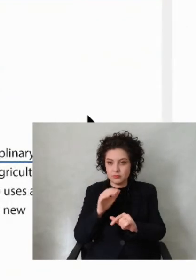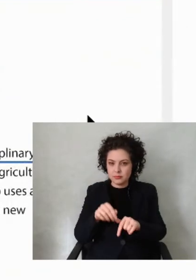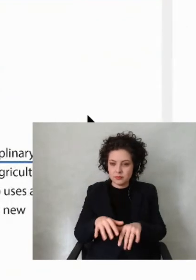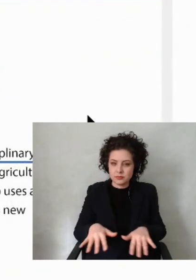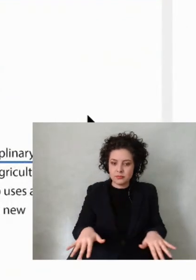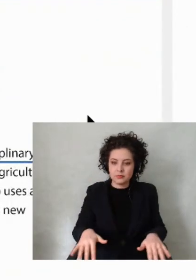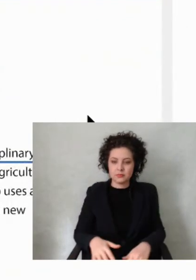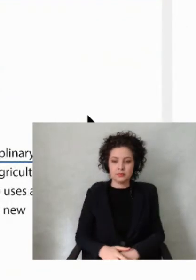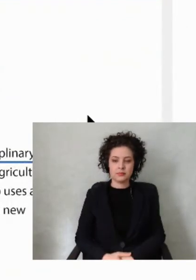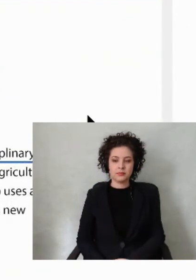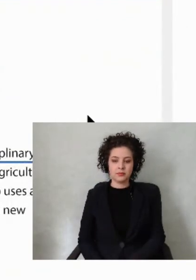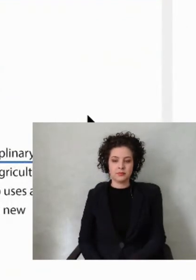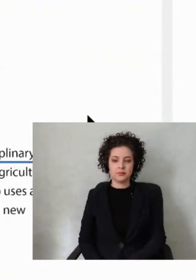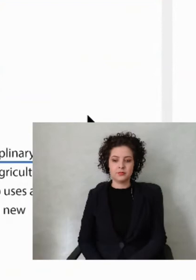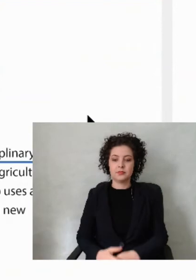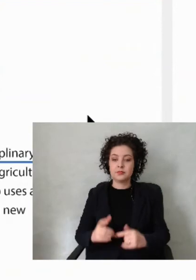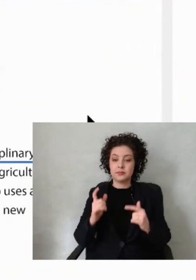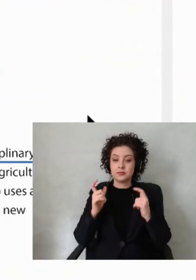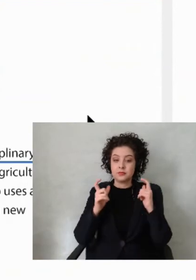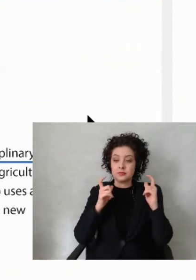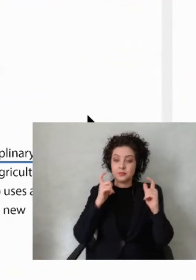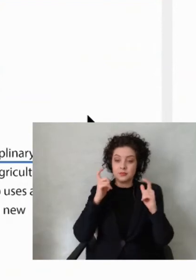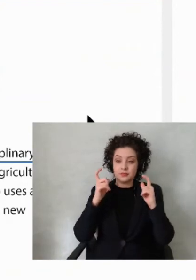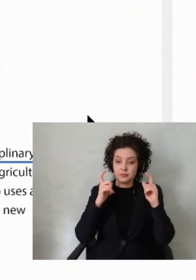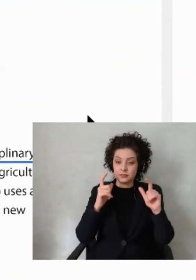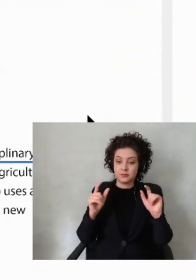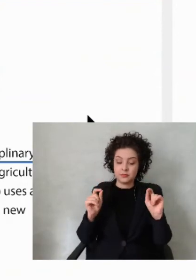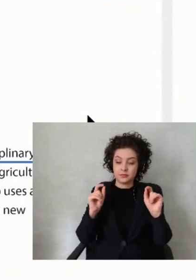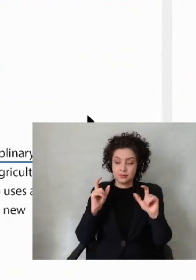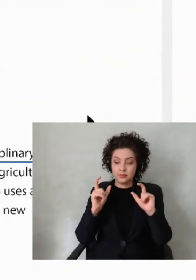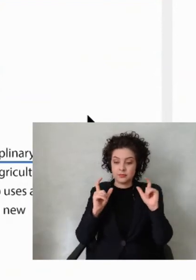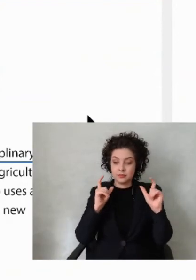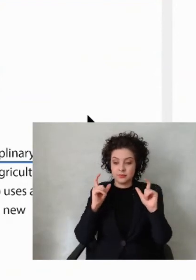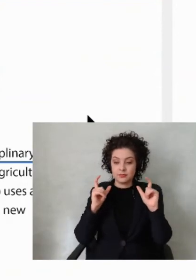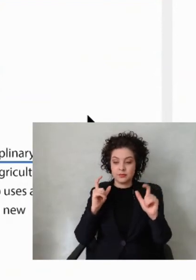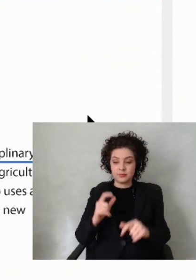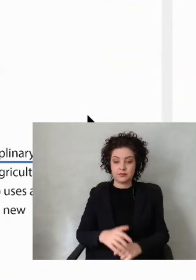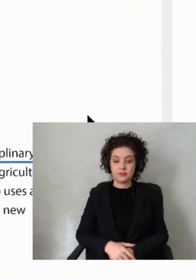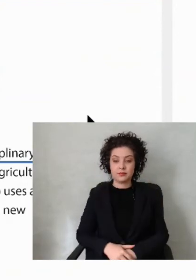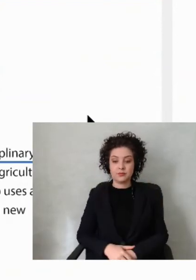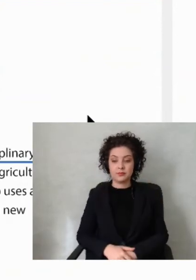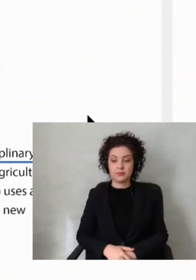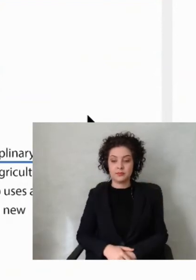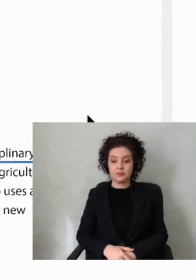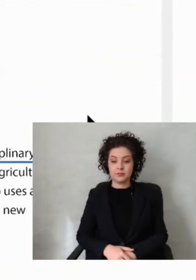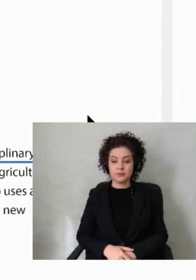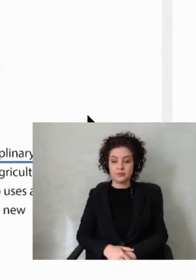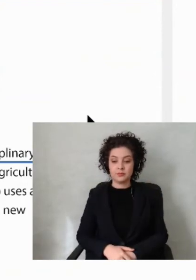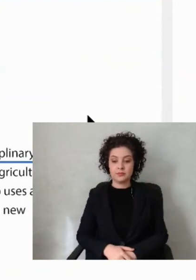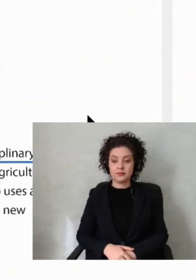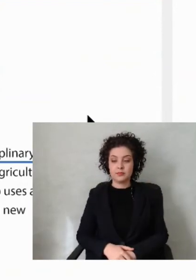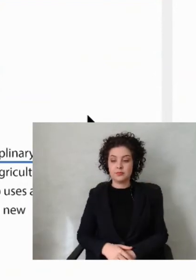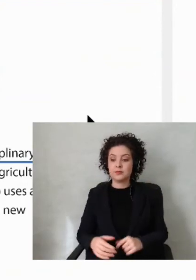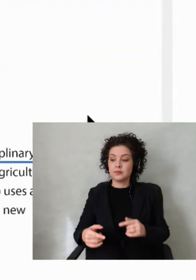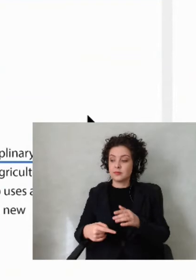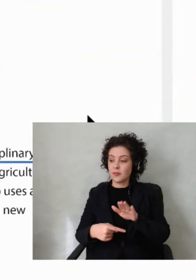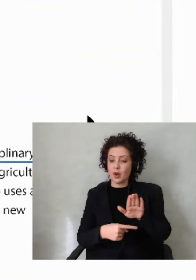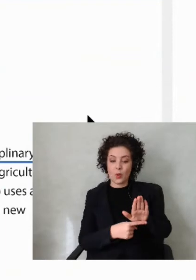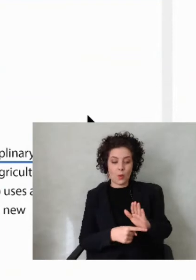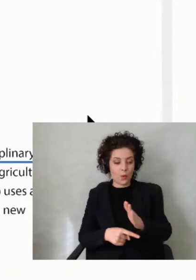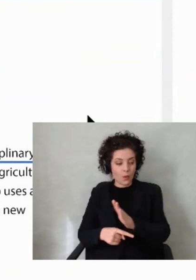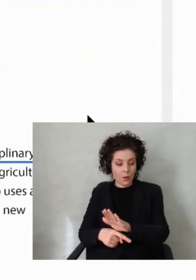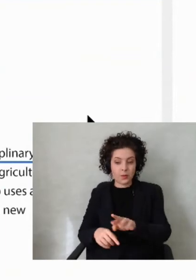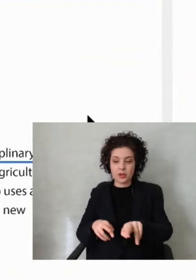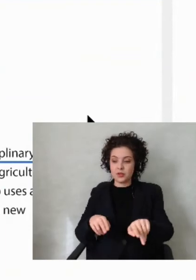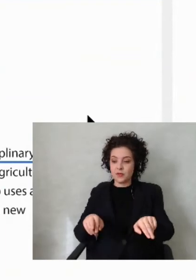a preocupação com a colaboração entre diferentes países,